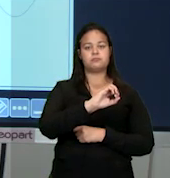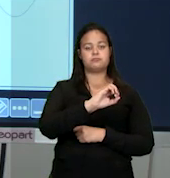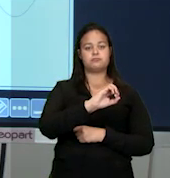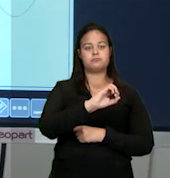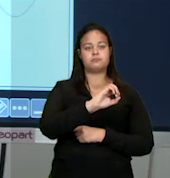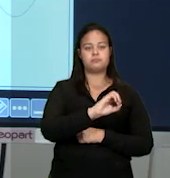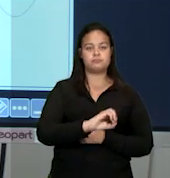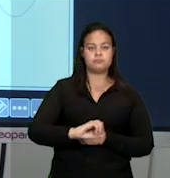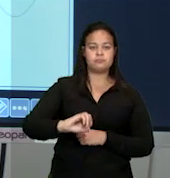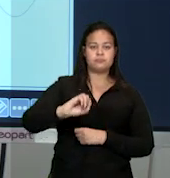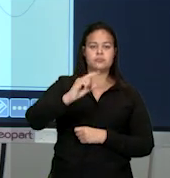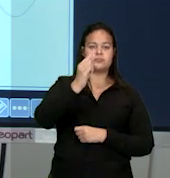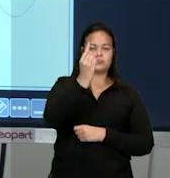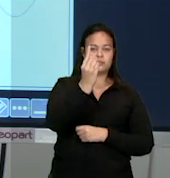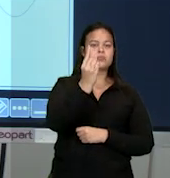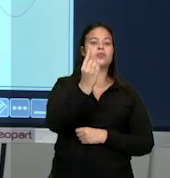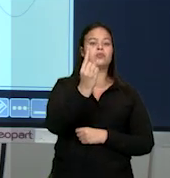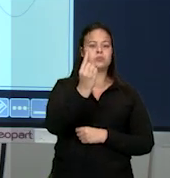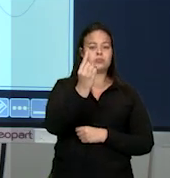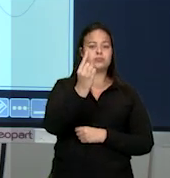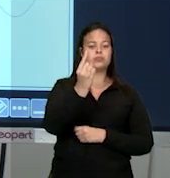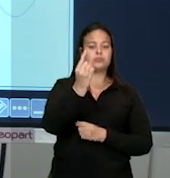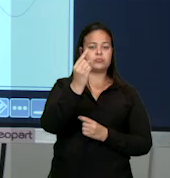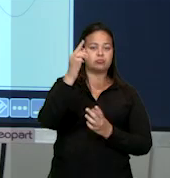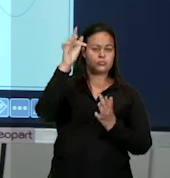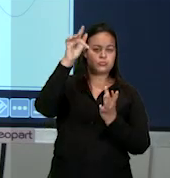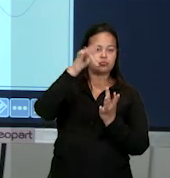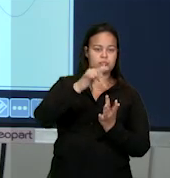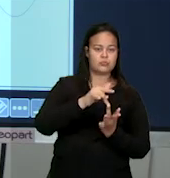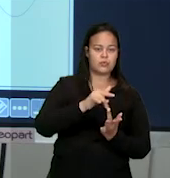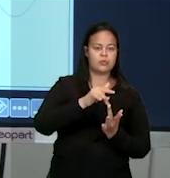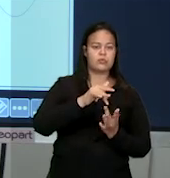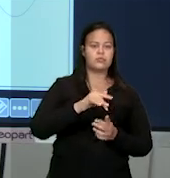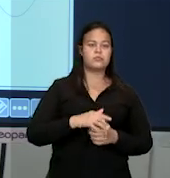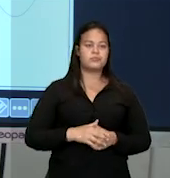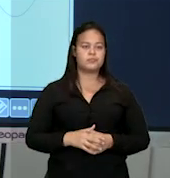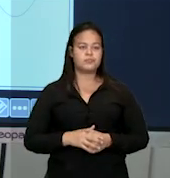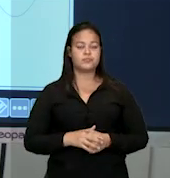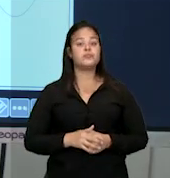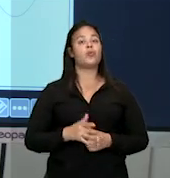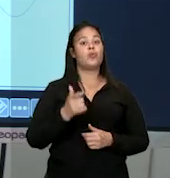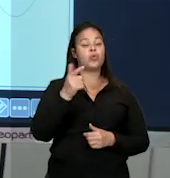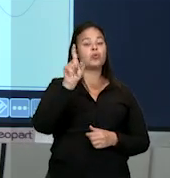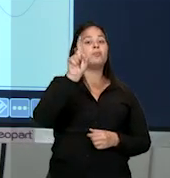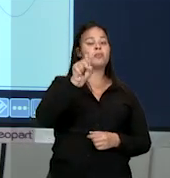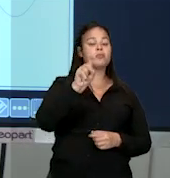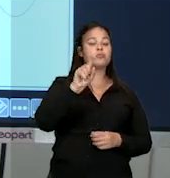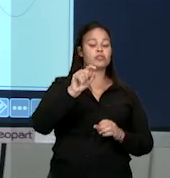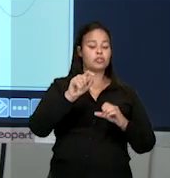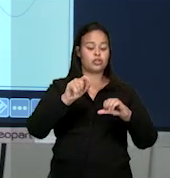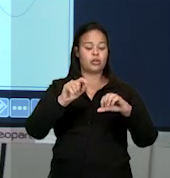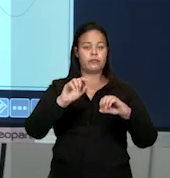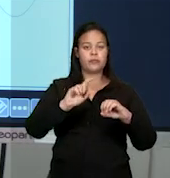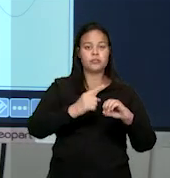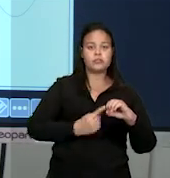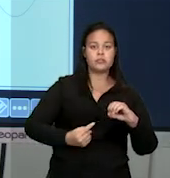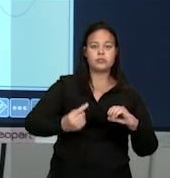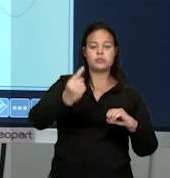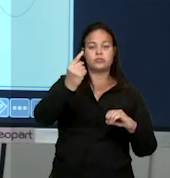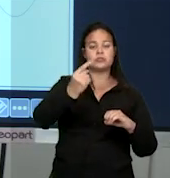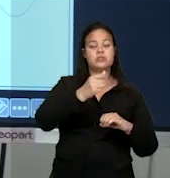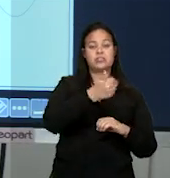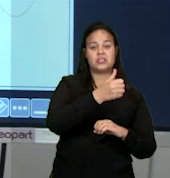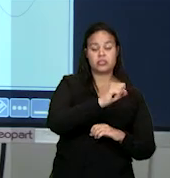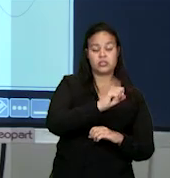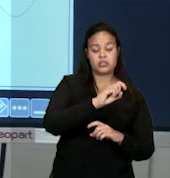com o valor de 1, que está aqui, ó. Então, esse daqui, ó, é o outro ponto, 91. Depois,